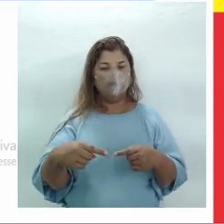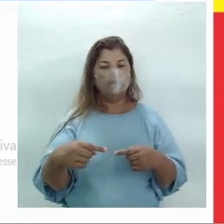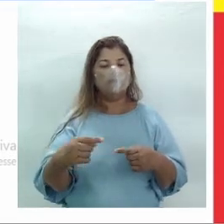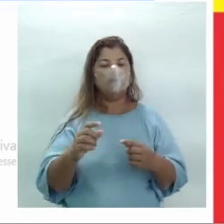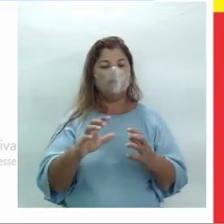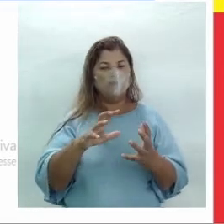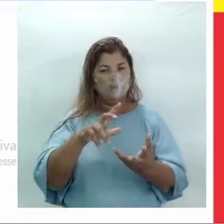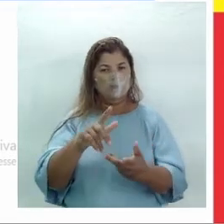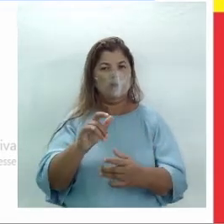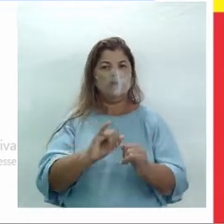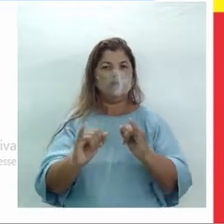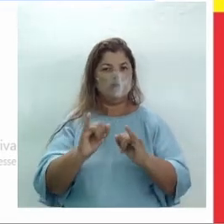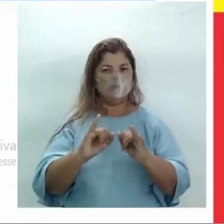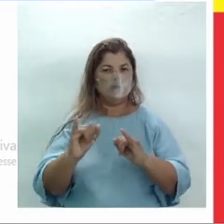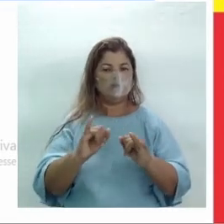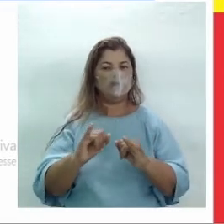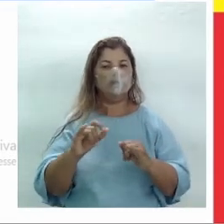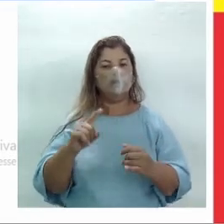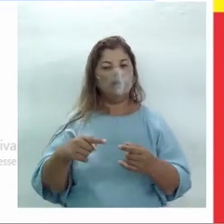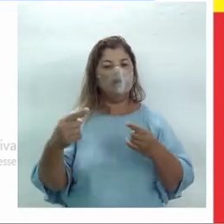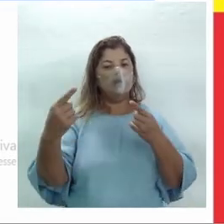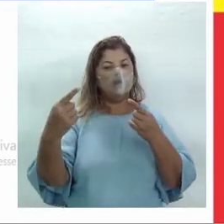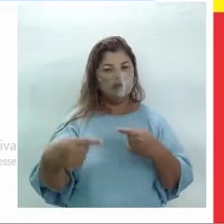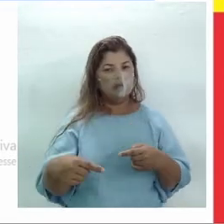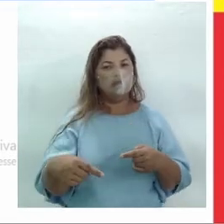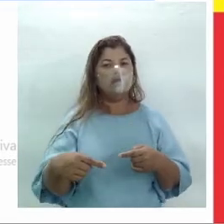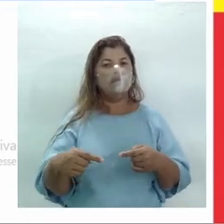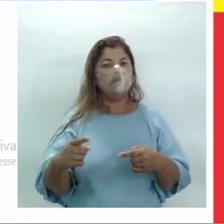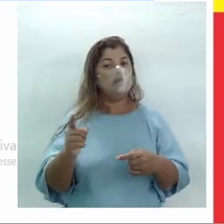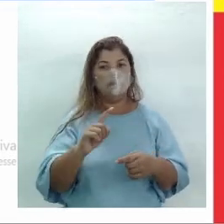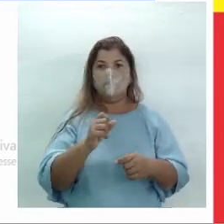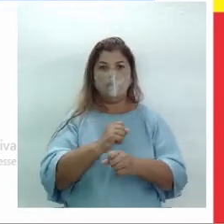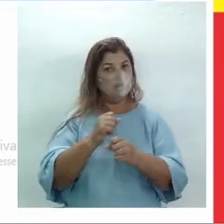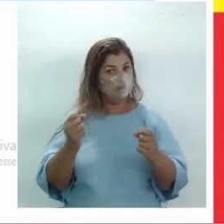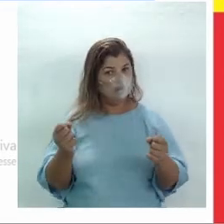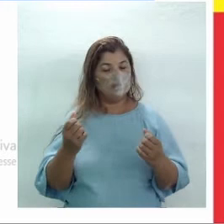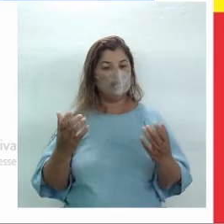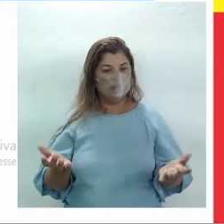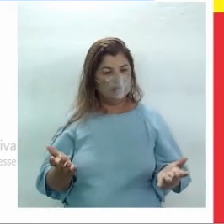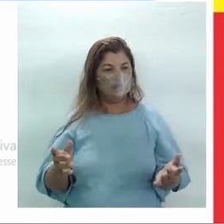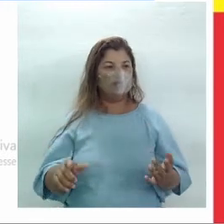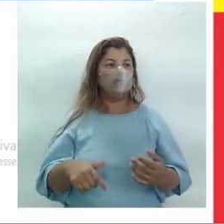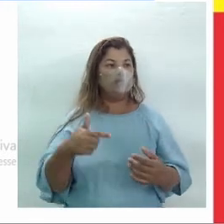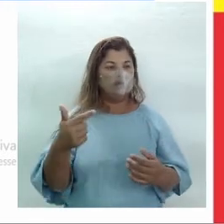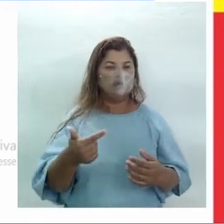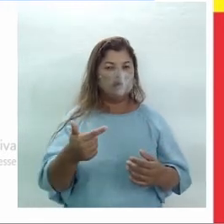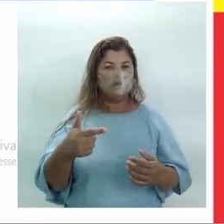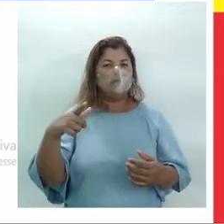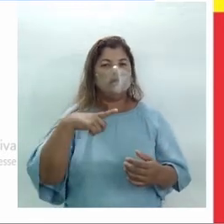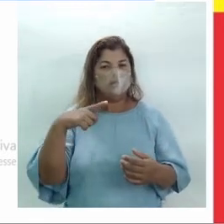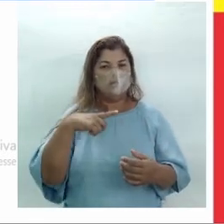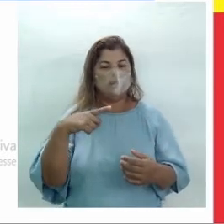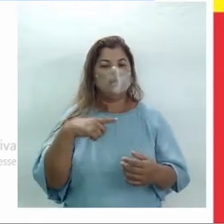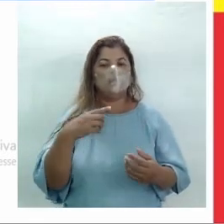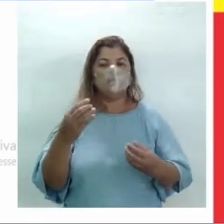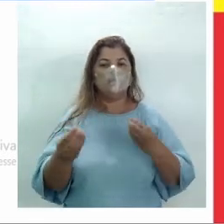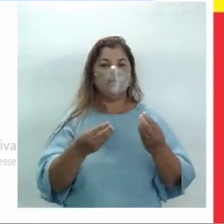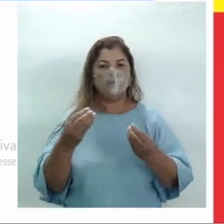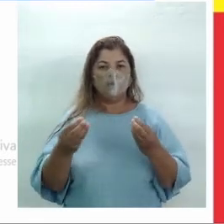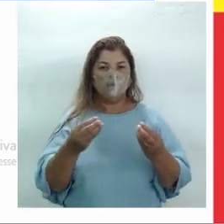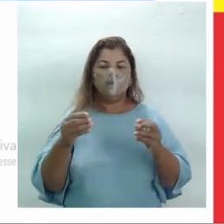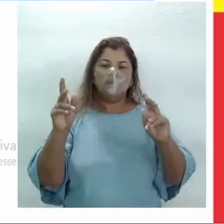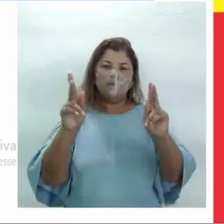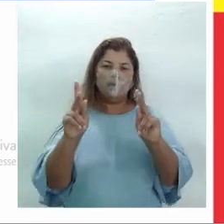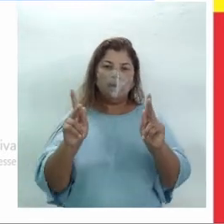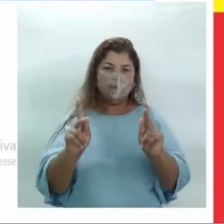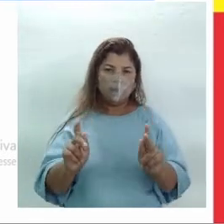grandes desafios da era da globalização. É um desafio, não impossível. No segundo ponto, nós